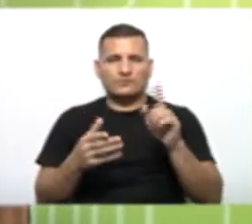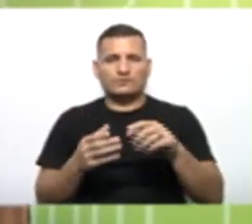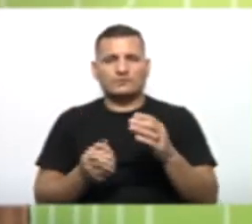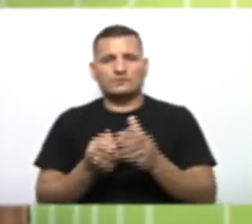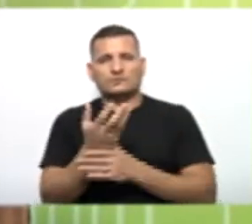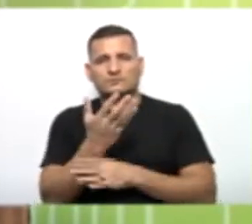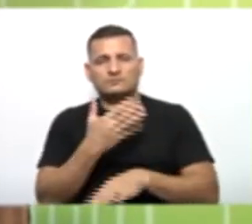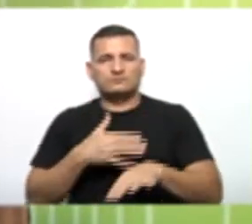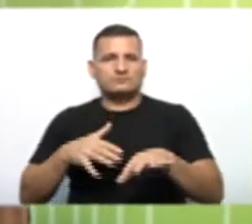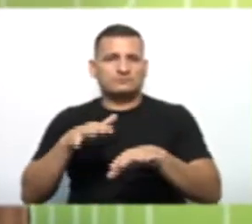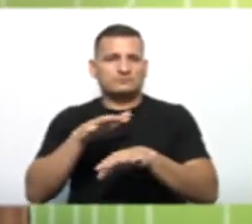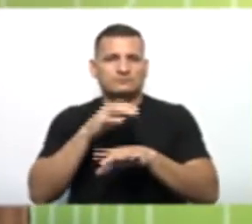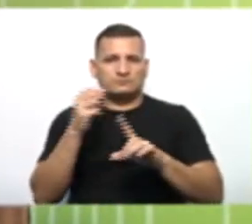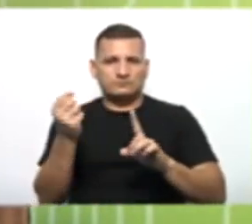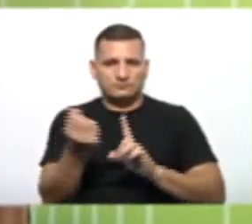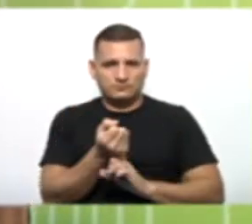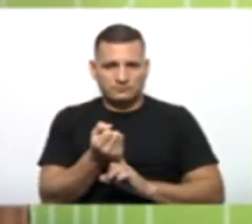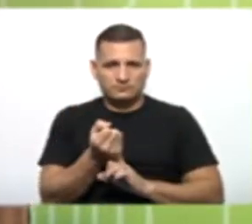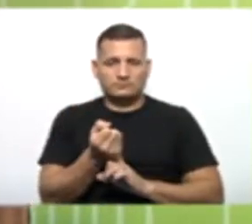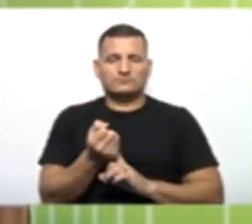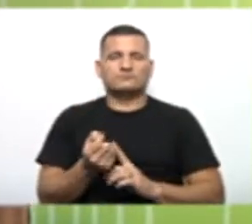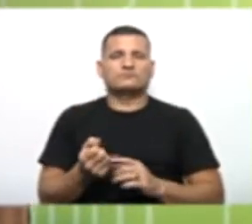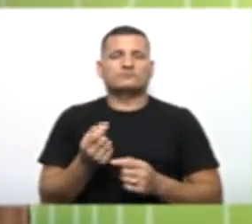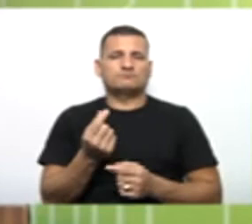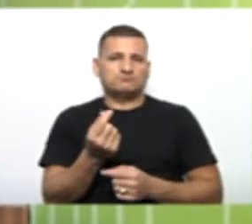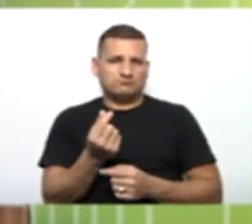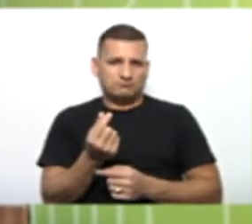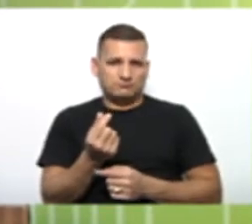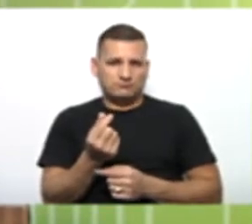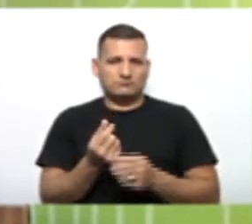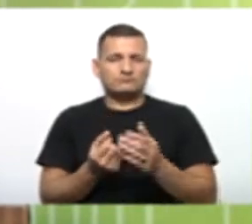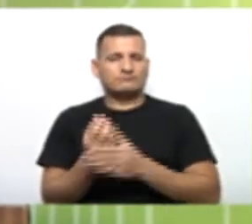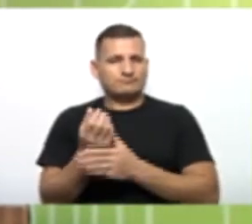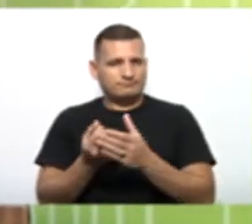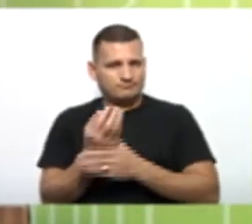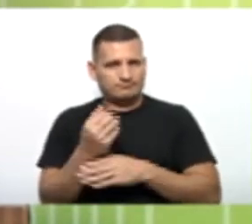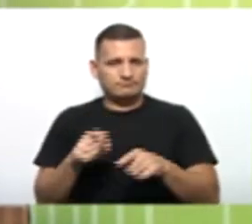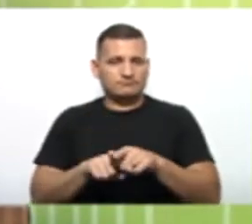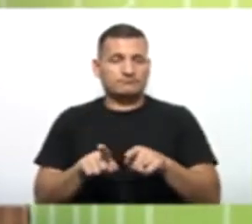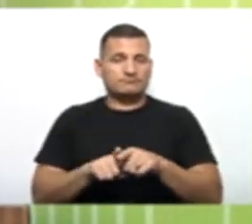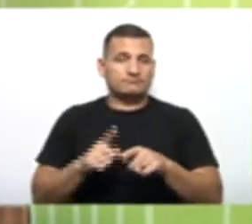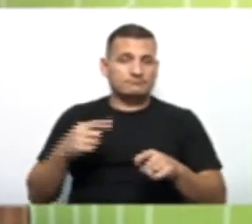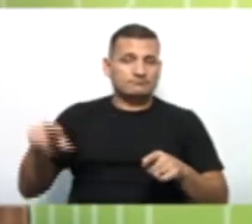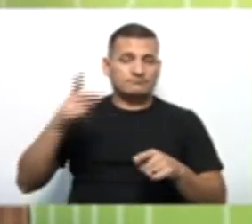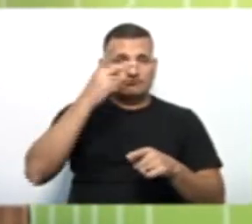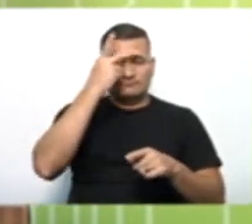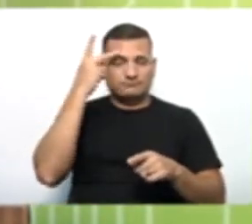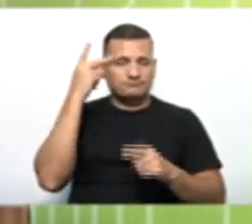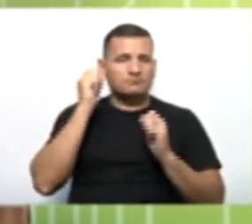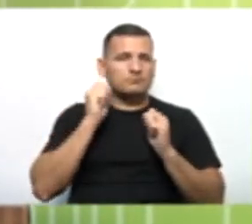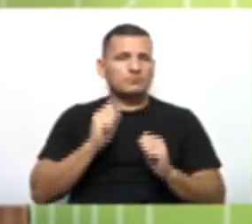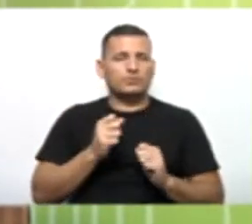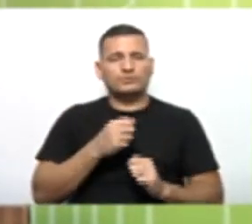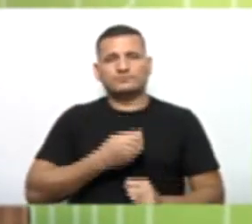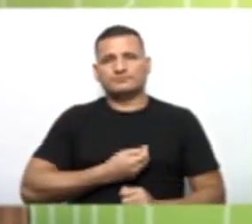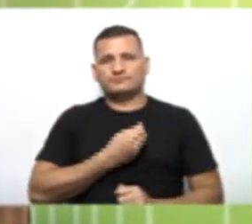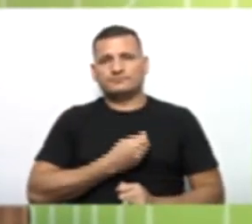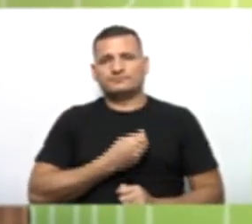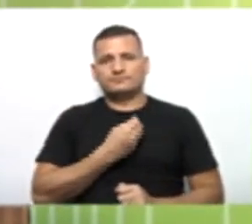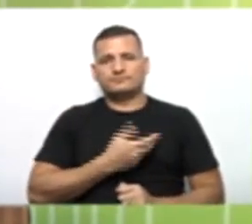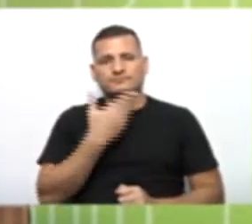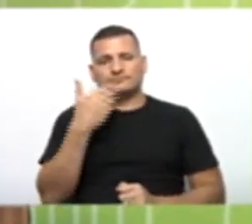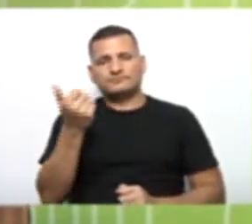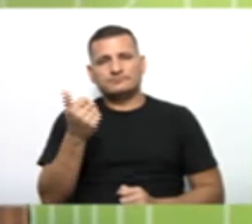criar inclusão social geração de renda né para que as pessoas possam a vida melhor para que as pessoas